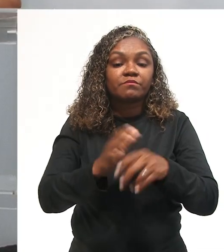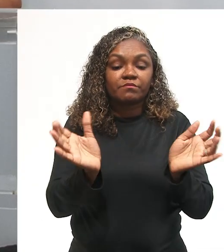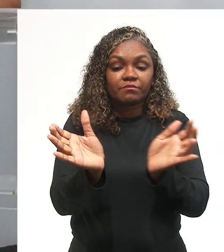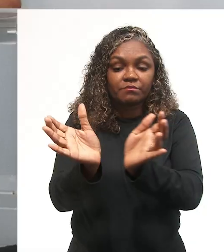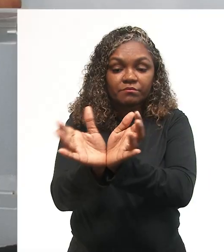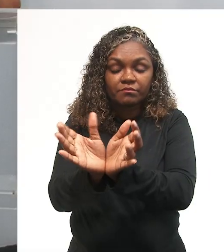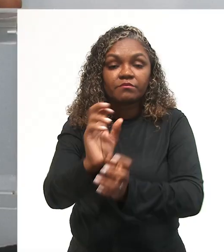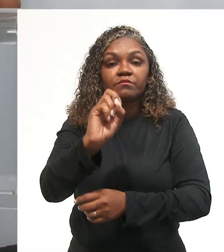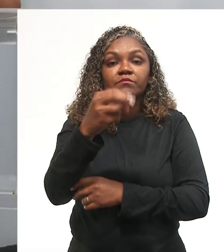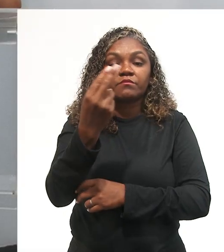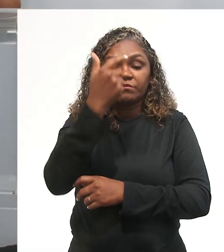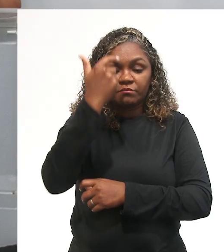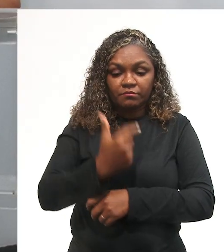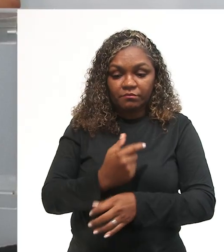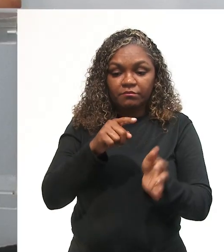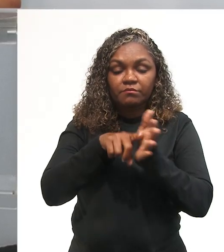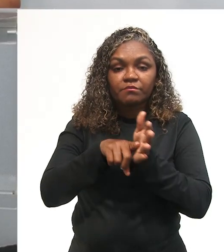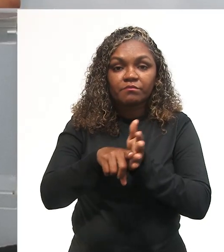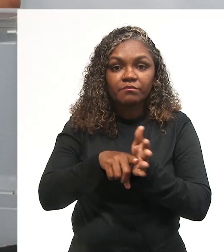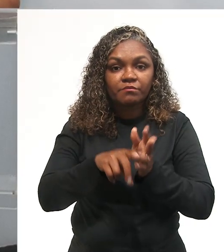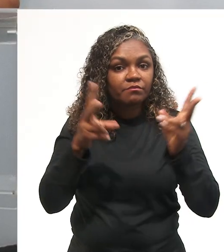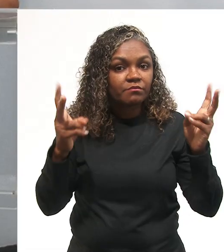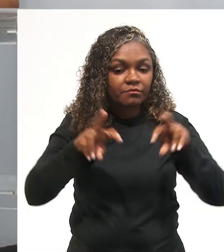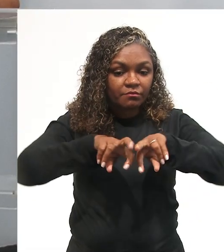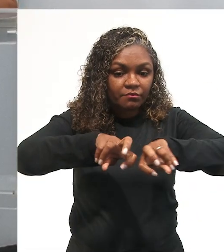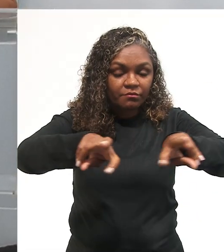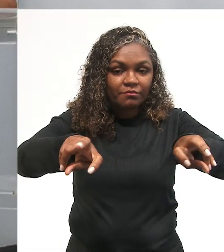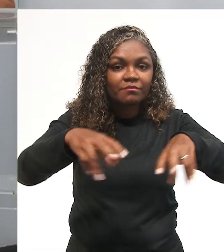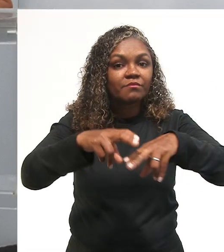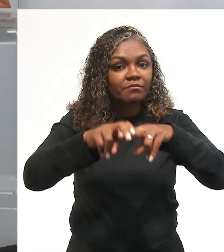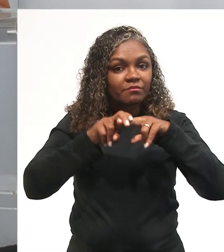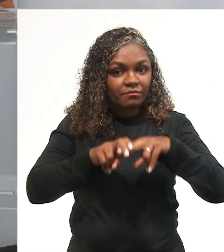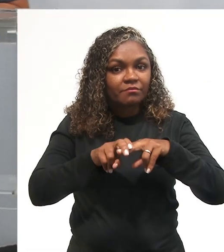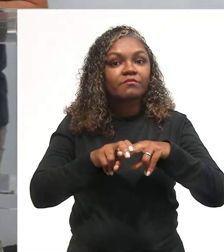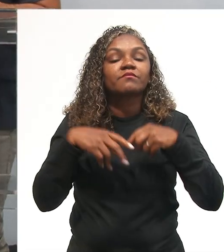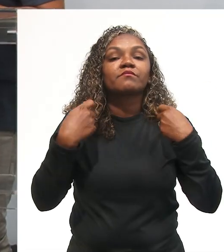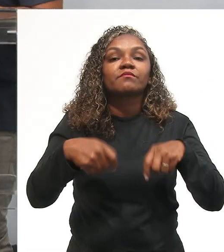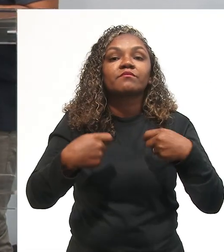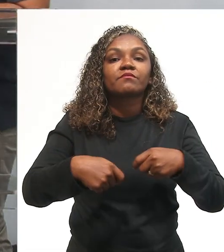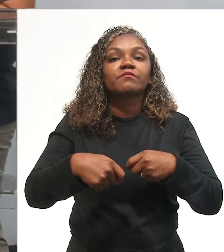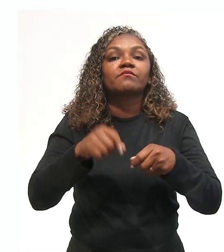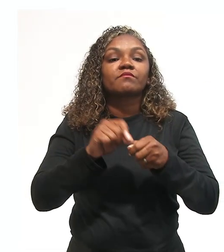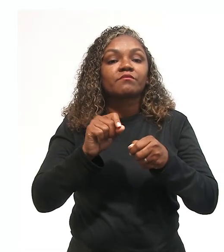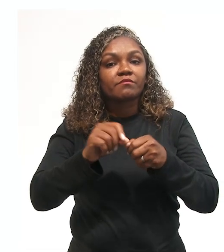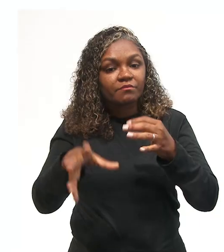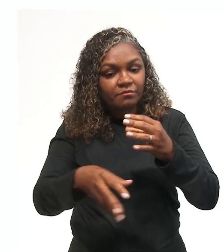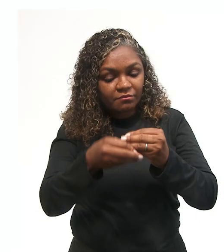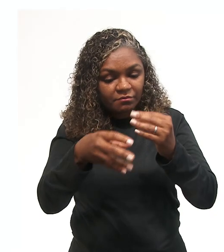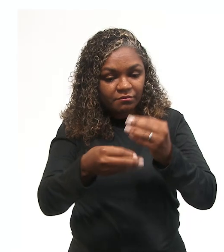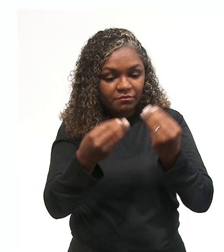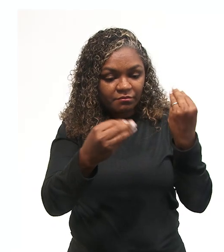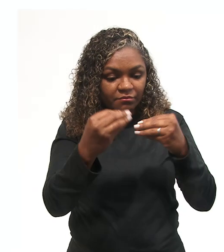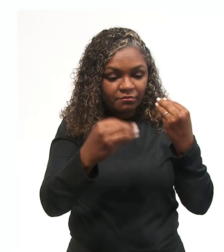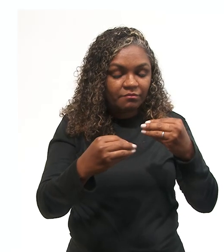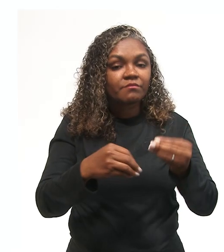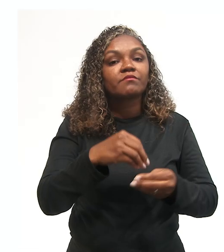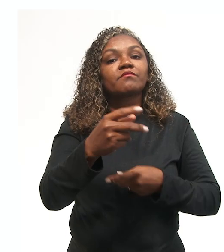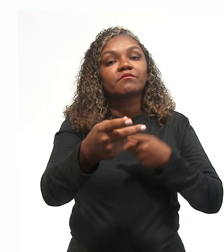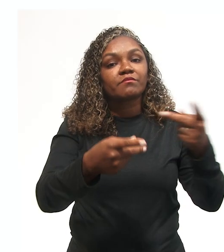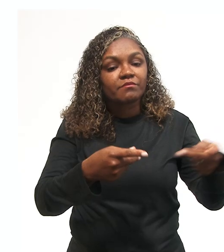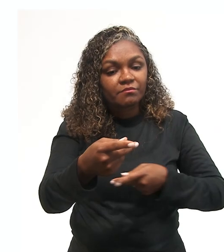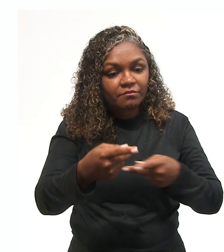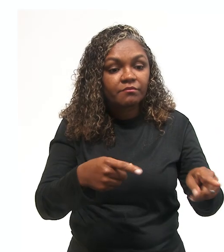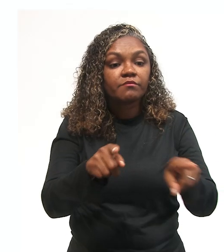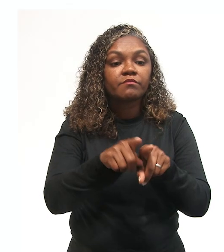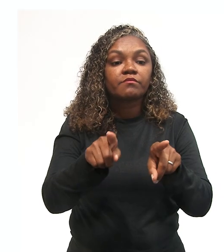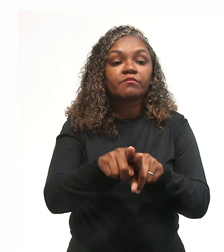estiver com ele trabalhando naquela investigação, tá? Então, por isso se deve elaborar um projeto, né? Ele